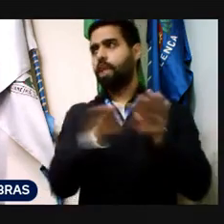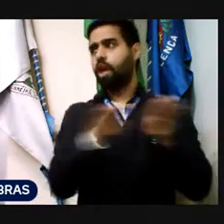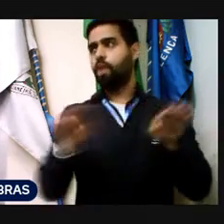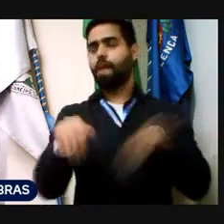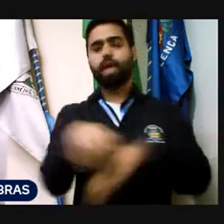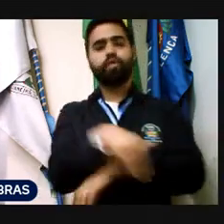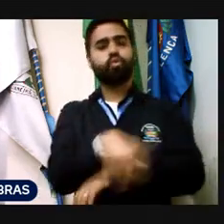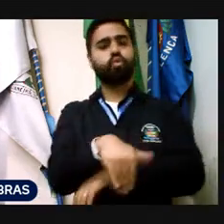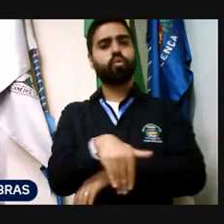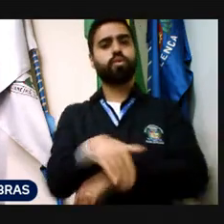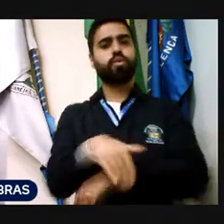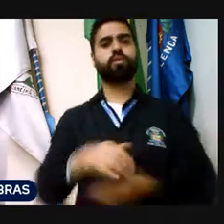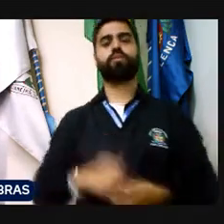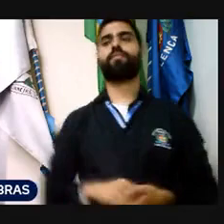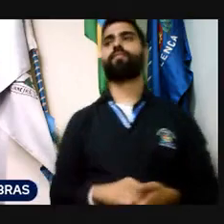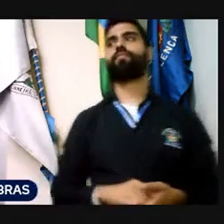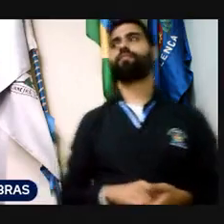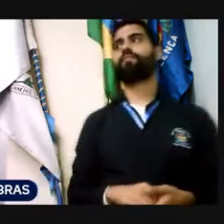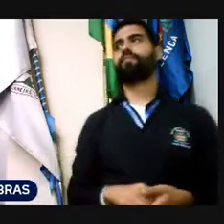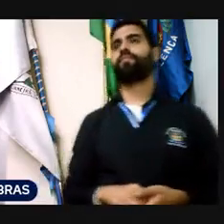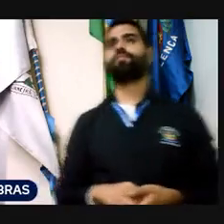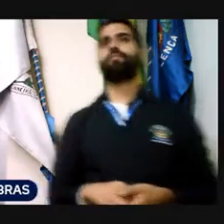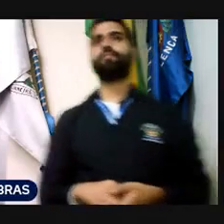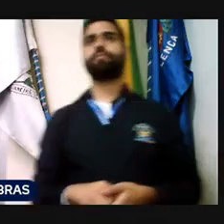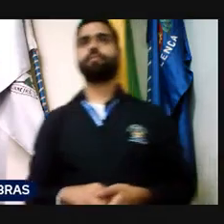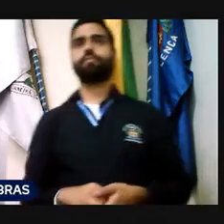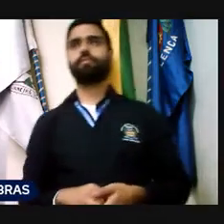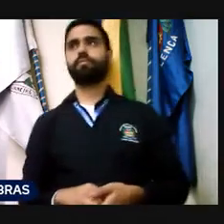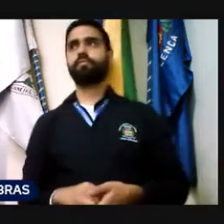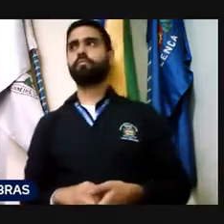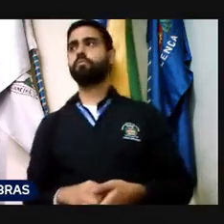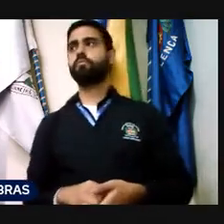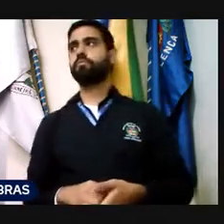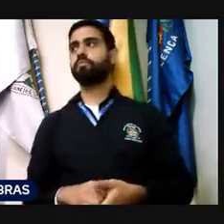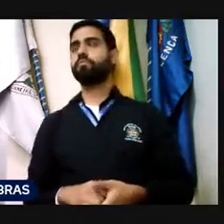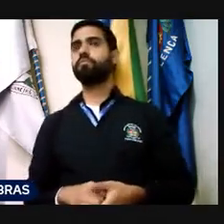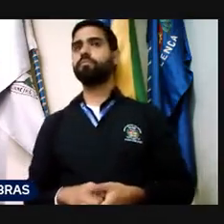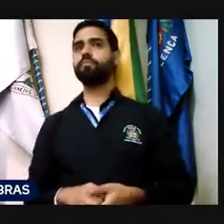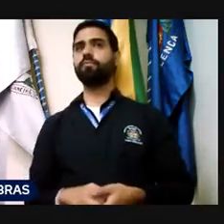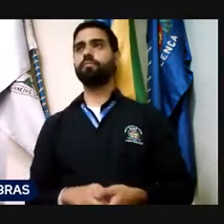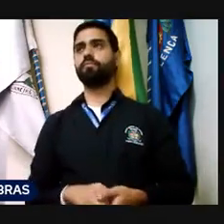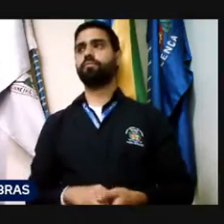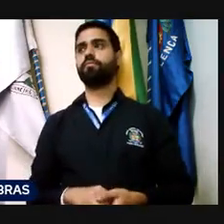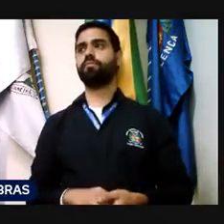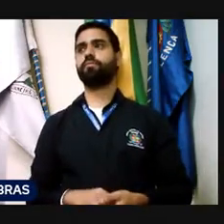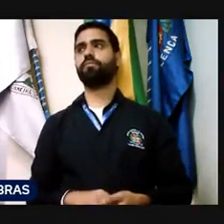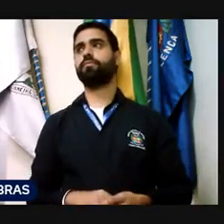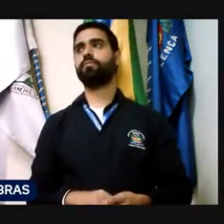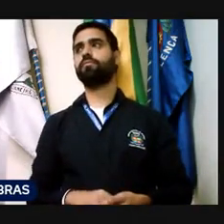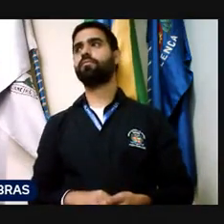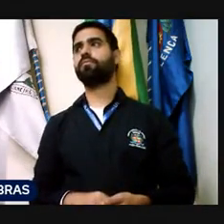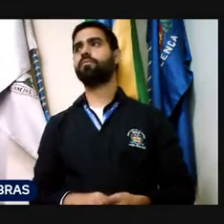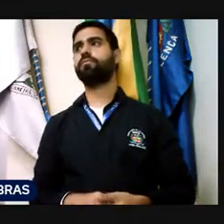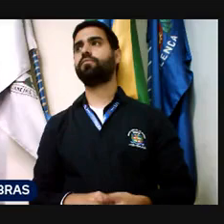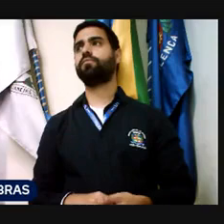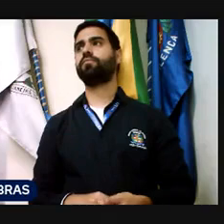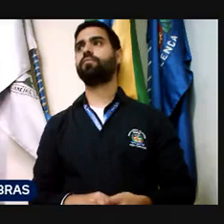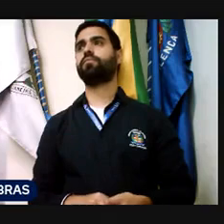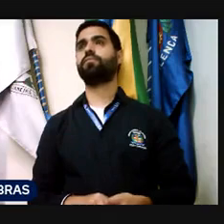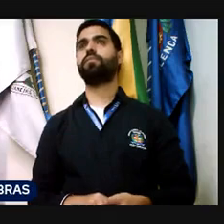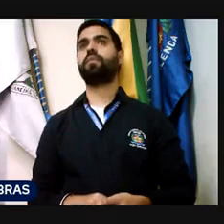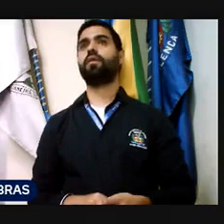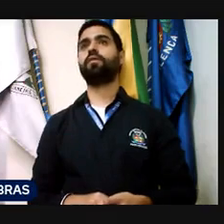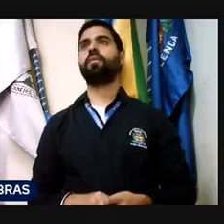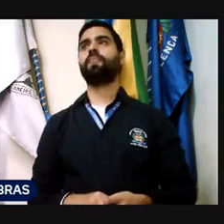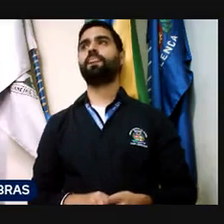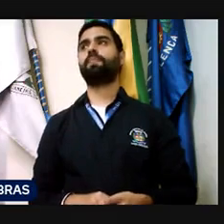pavimentação em estrada estadual. Está em discussão. Não havendo nenhum vereador que discutir,